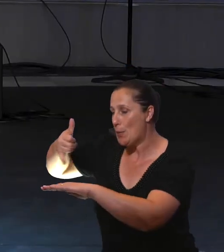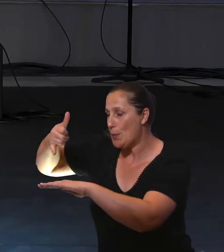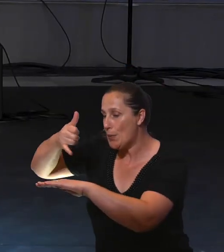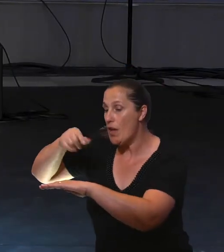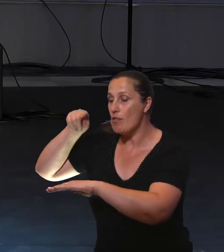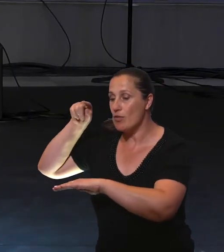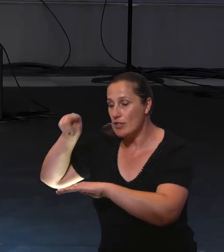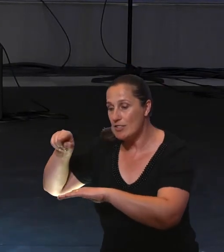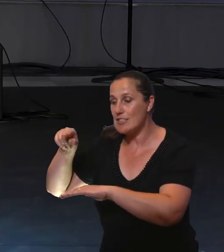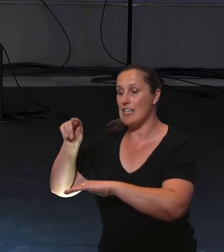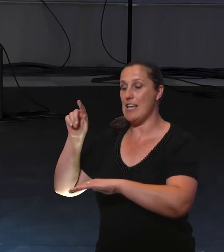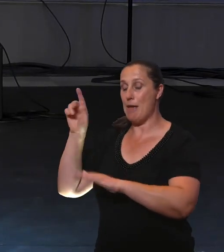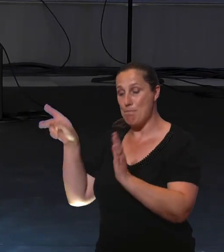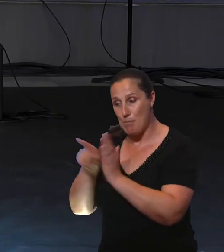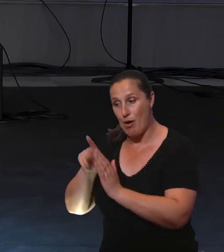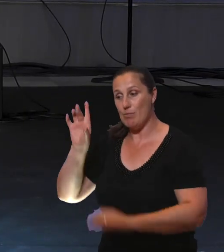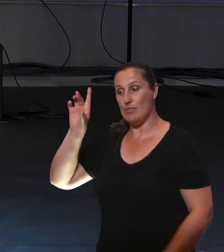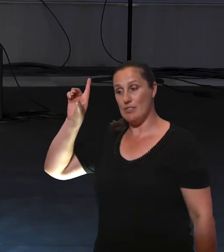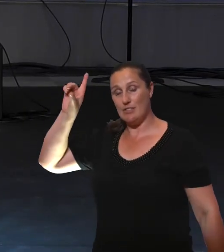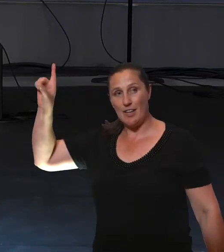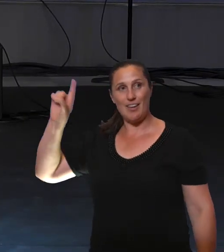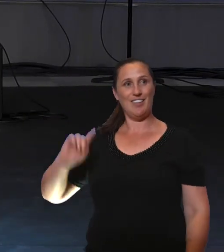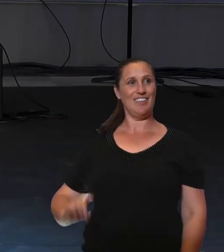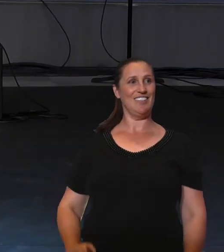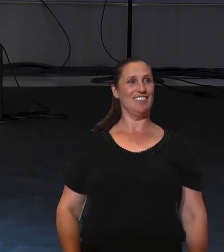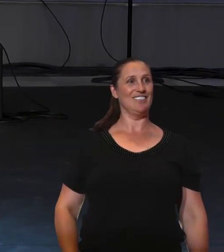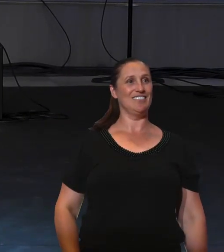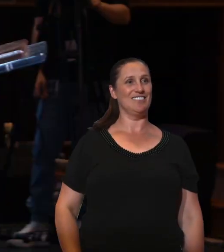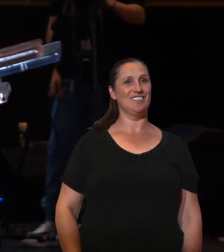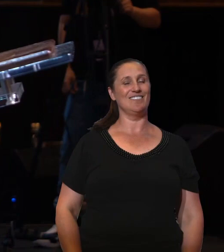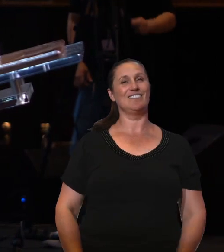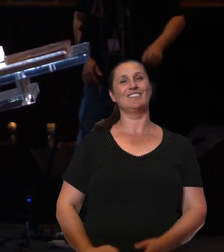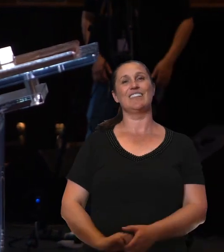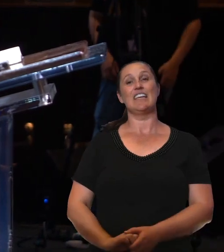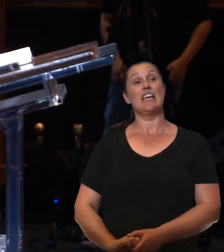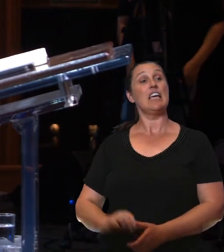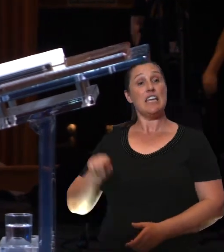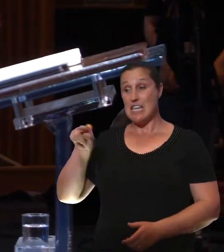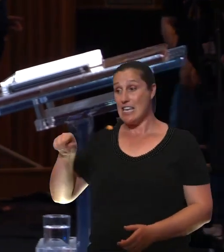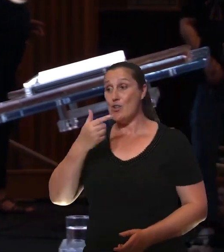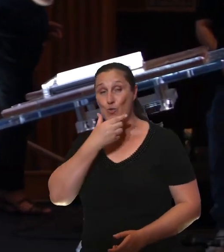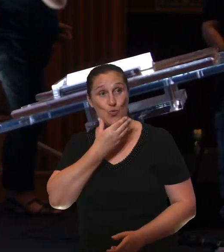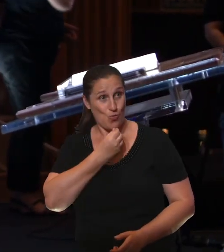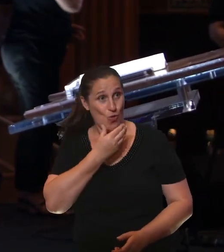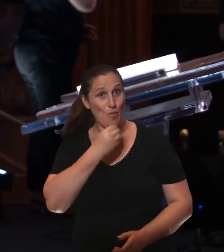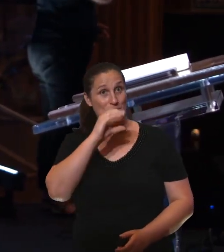tem uma palavra. Ele se converteu,